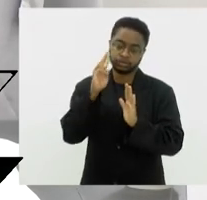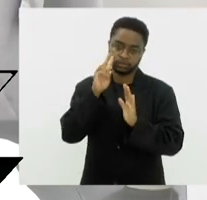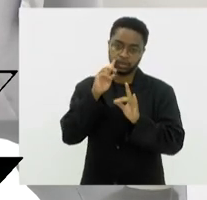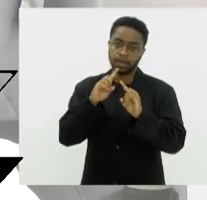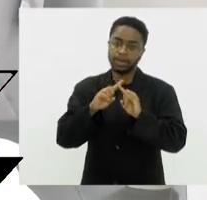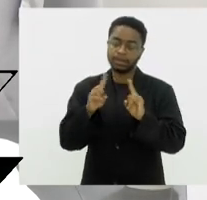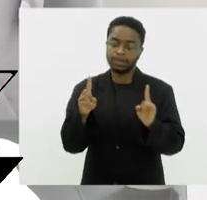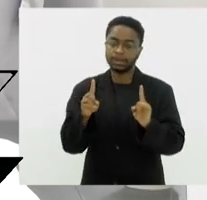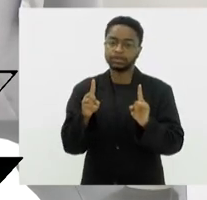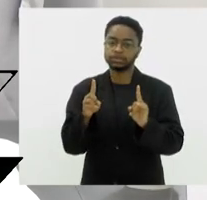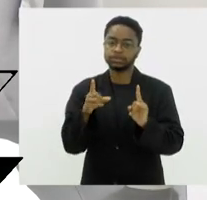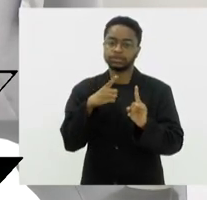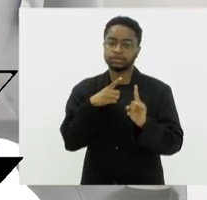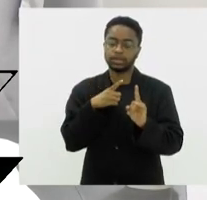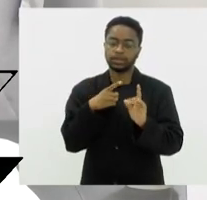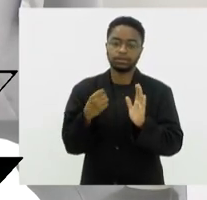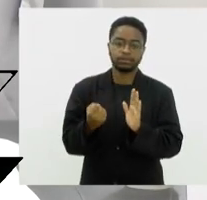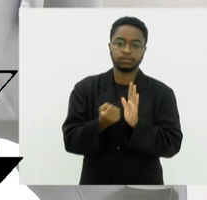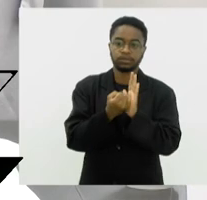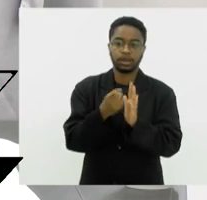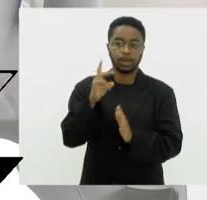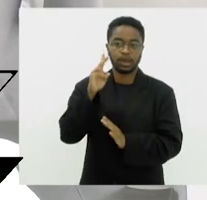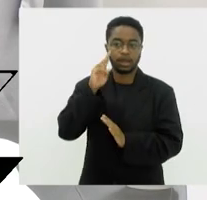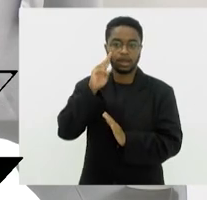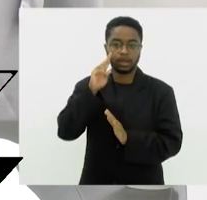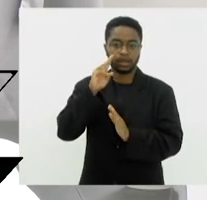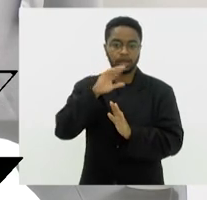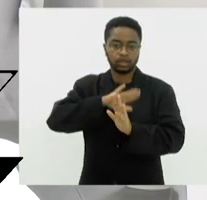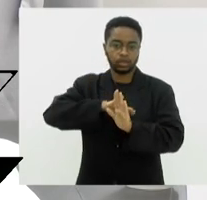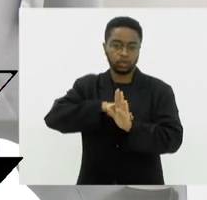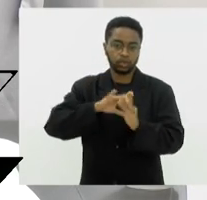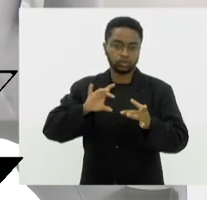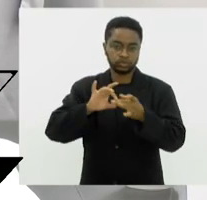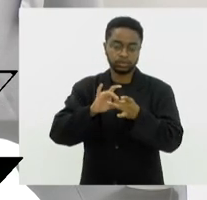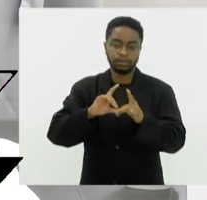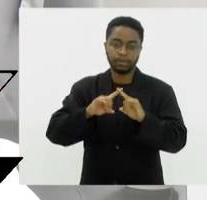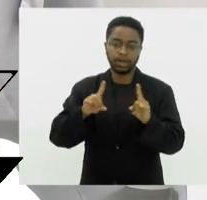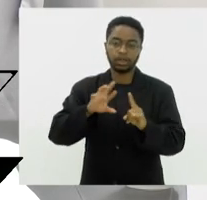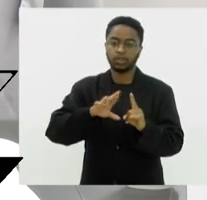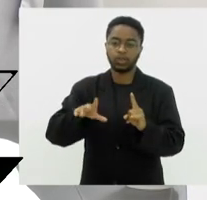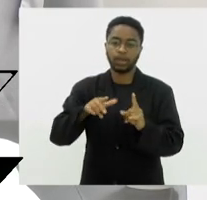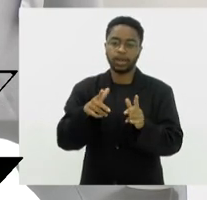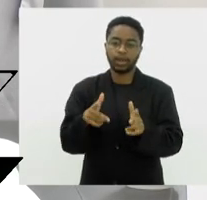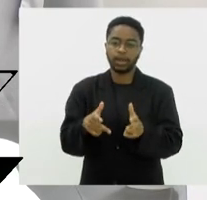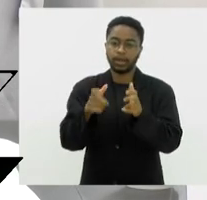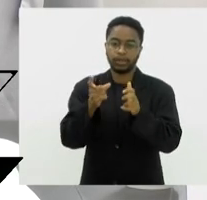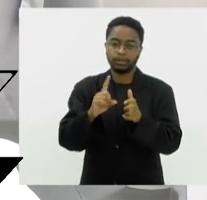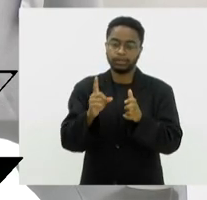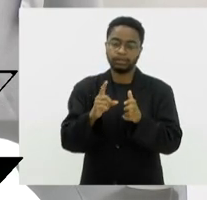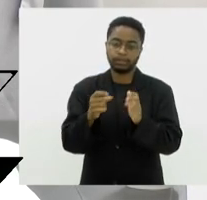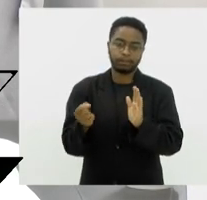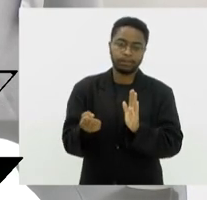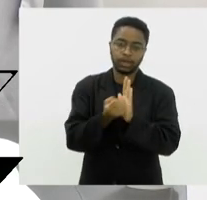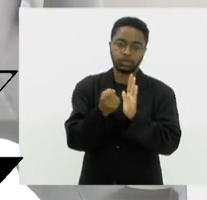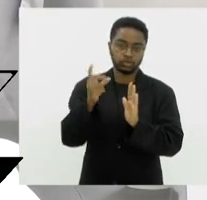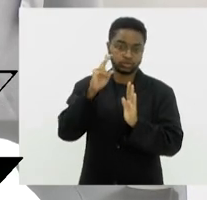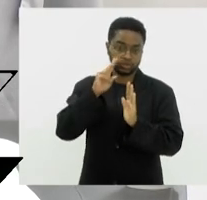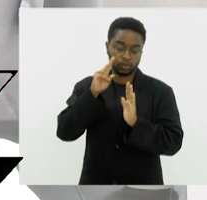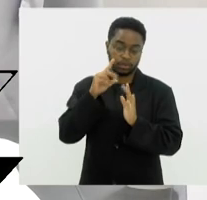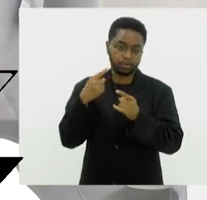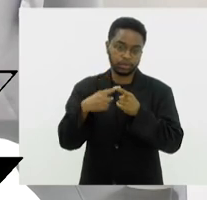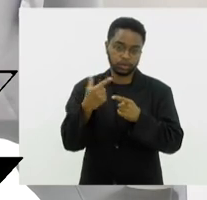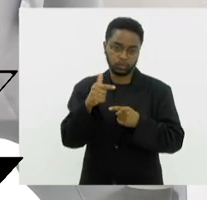contorno ideológico. E aí não é nem no sentido de não reconhecer que é fato da história, contra fatos